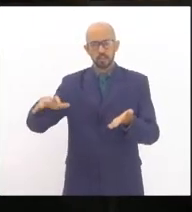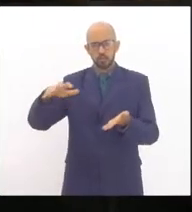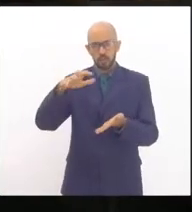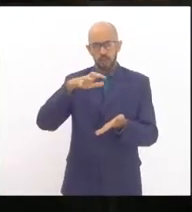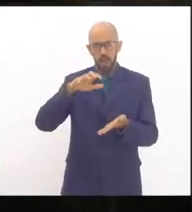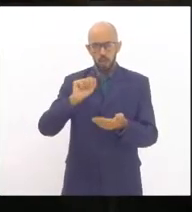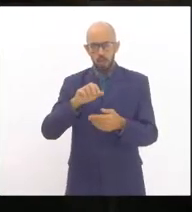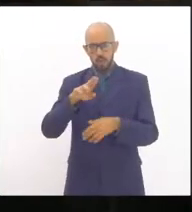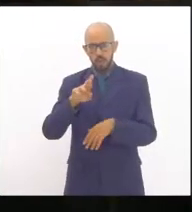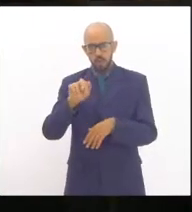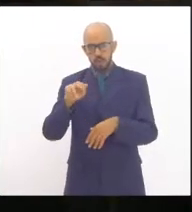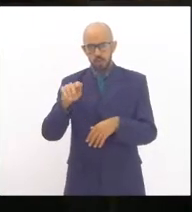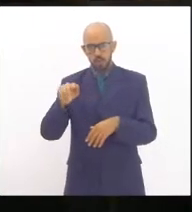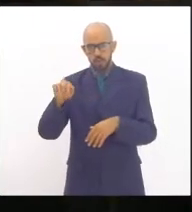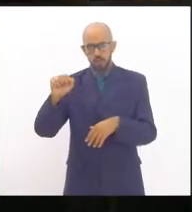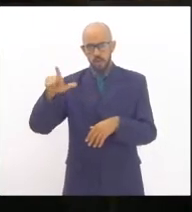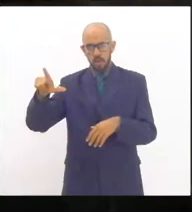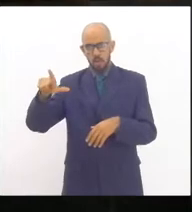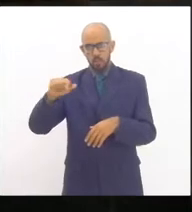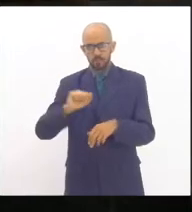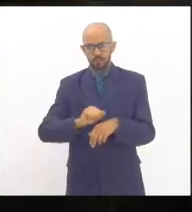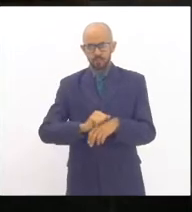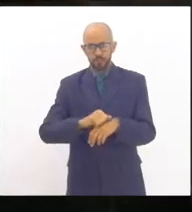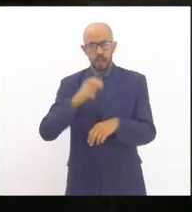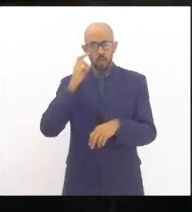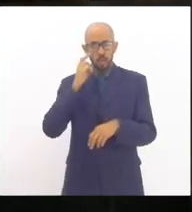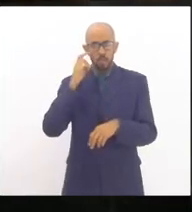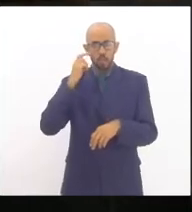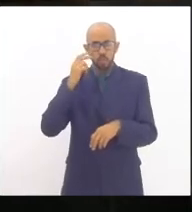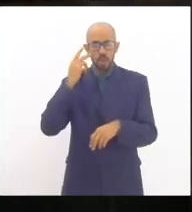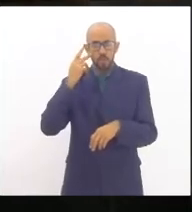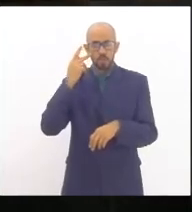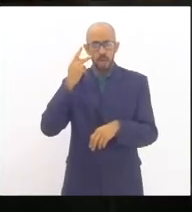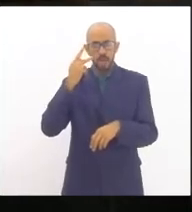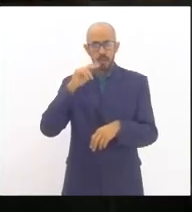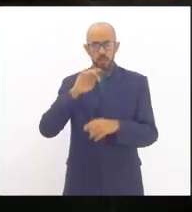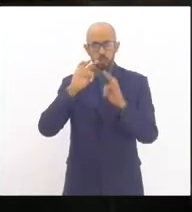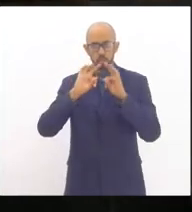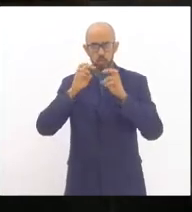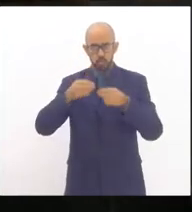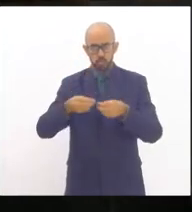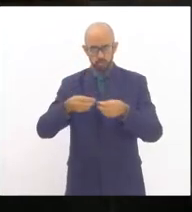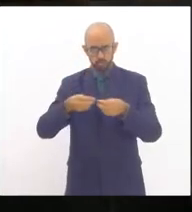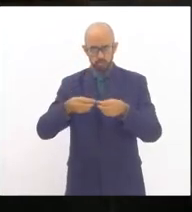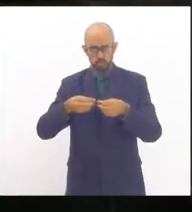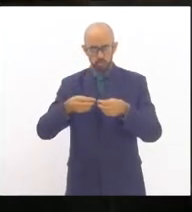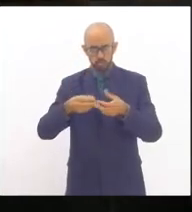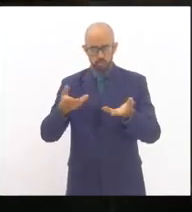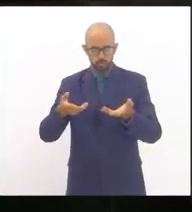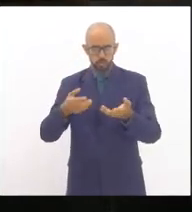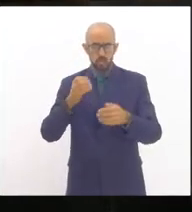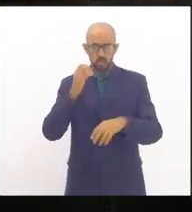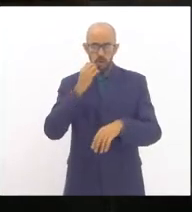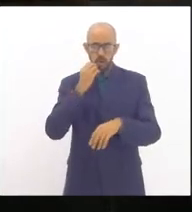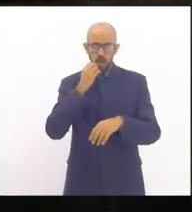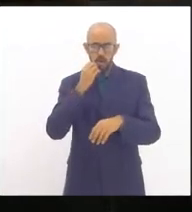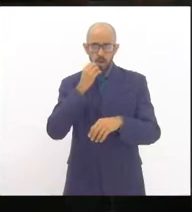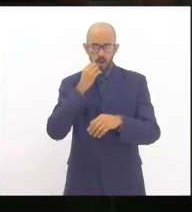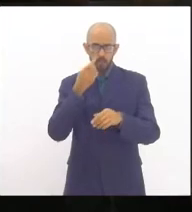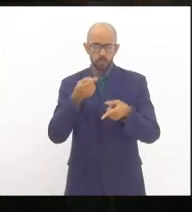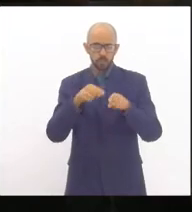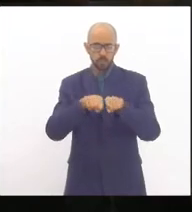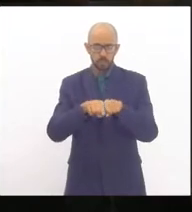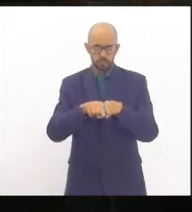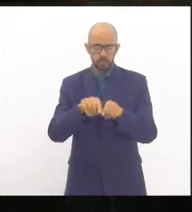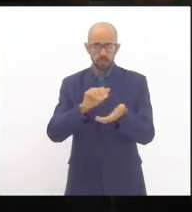a cultura para todos e evidentemente em parceria com a Secretaria